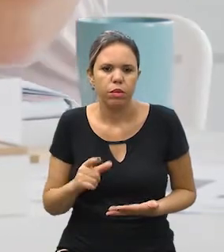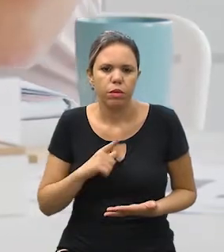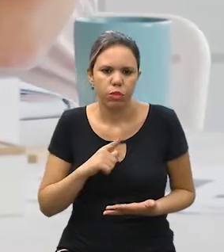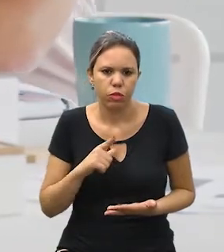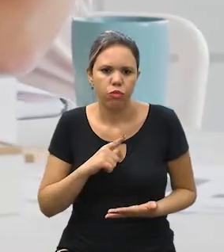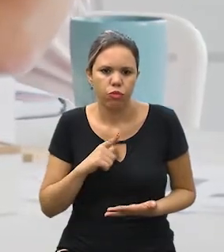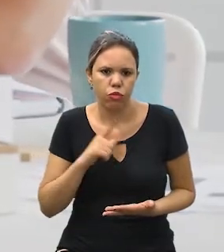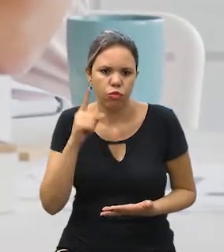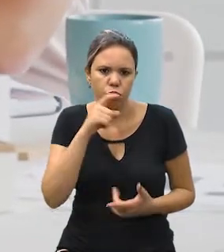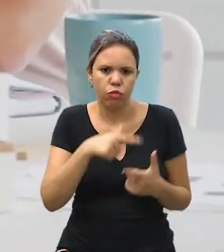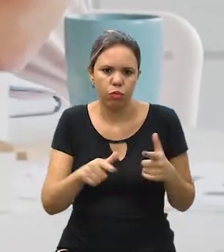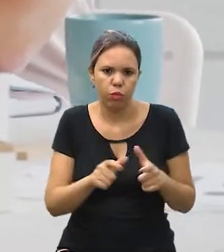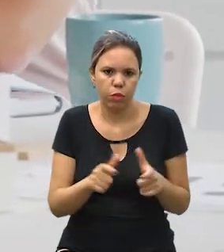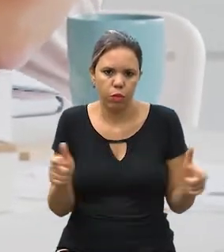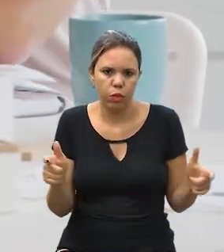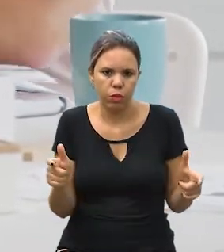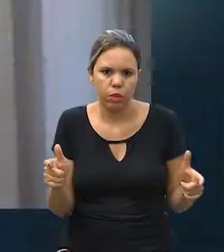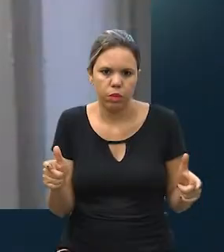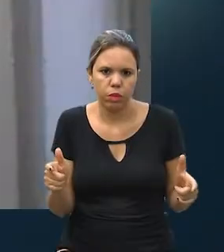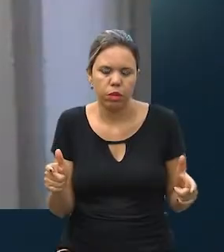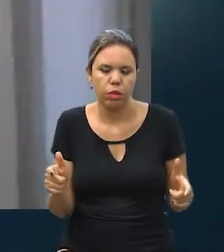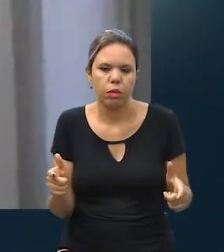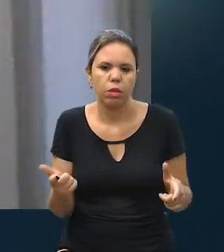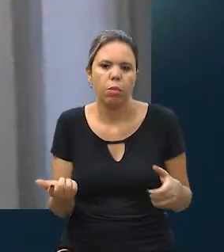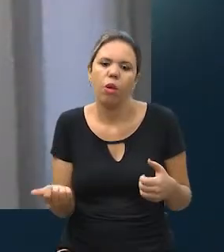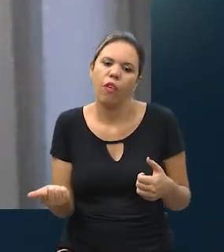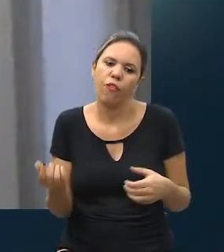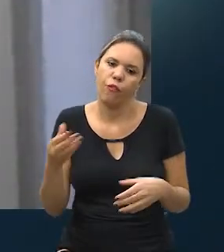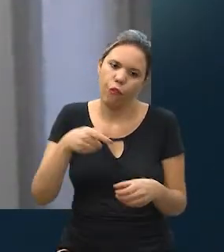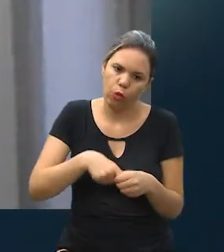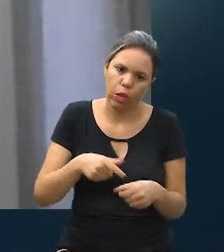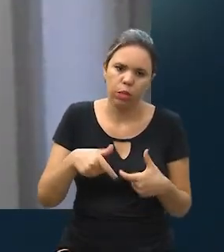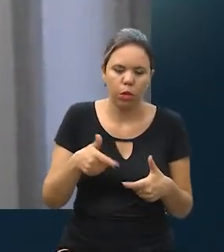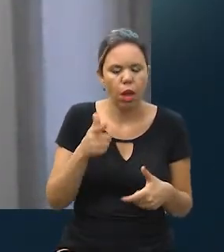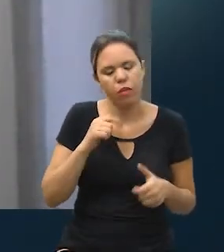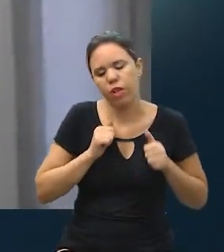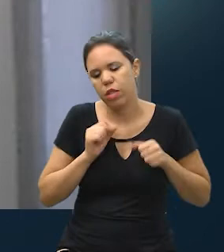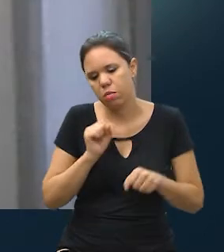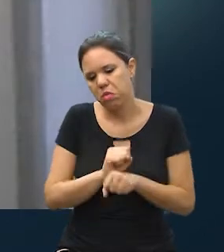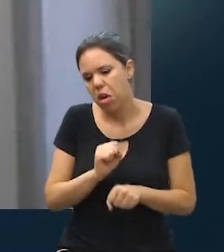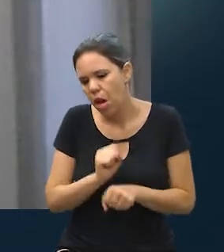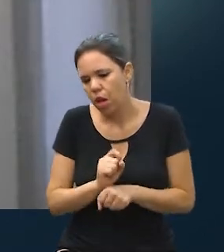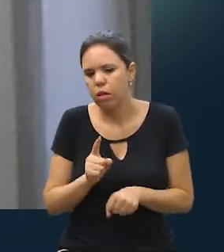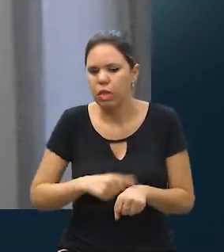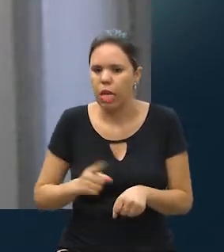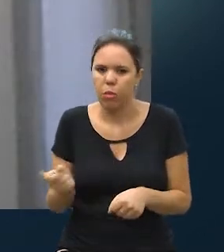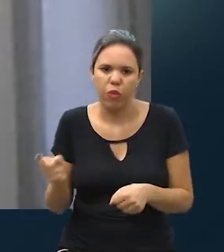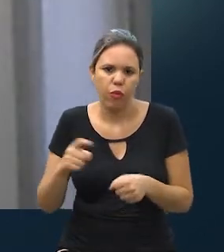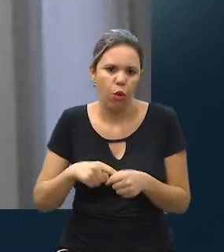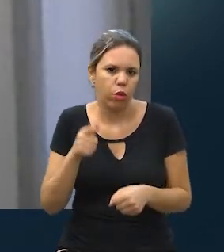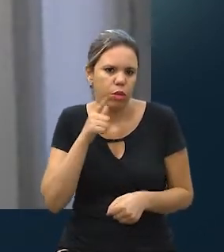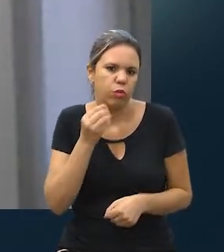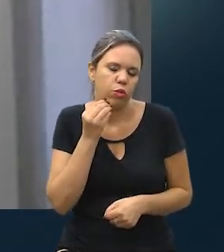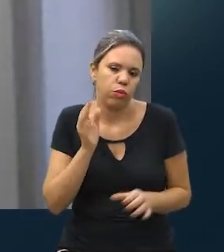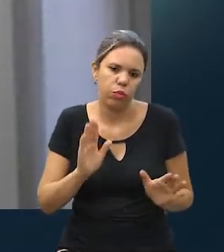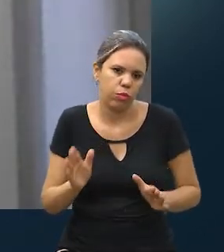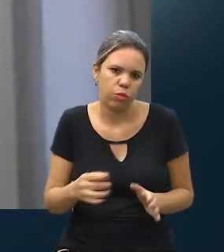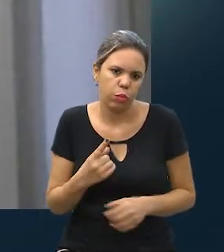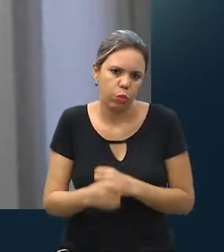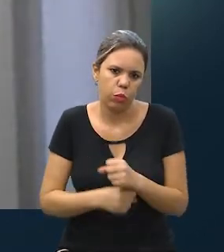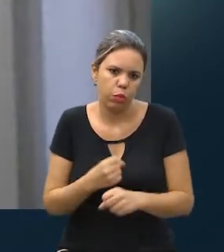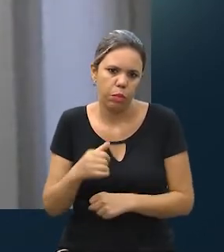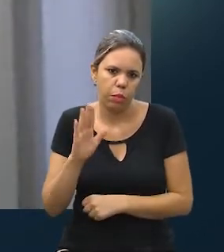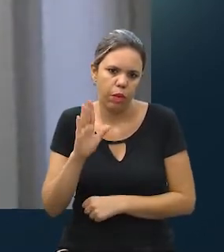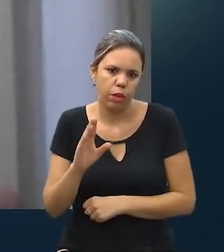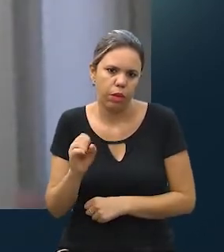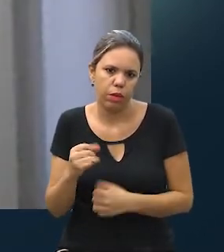teria uma dificuldade maior para me recolocar. Então, eu não ia ficar esperando esse tempo para poder, um ano ou